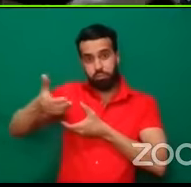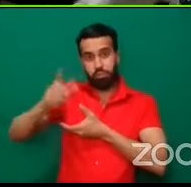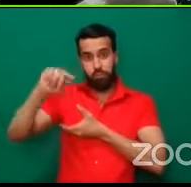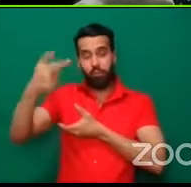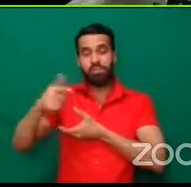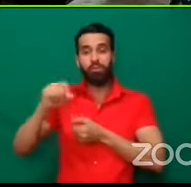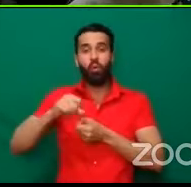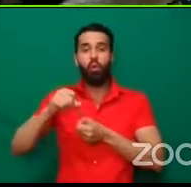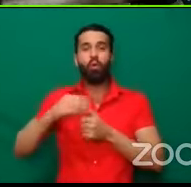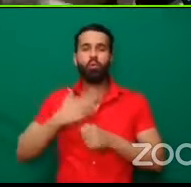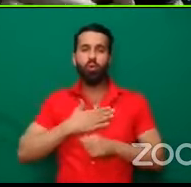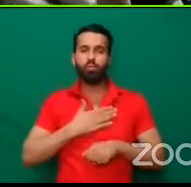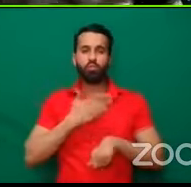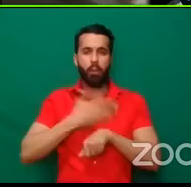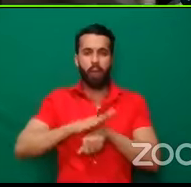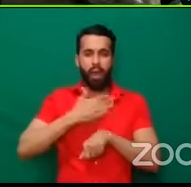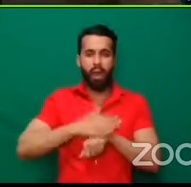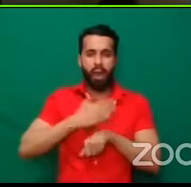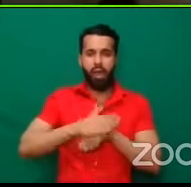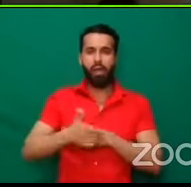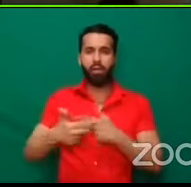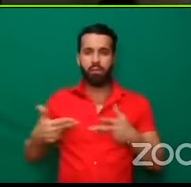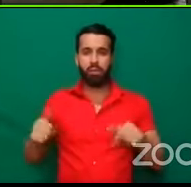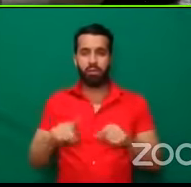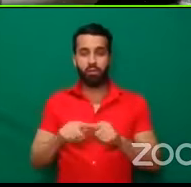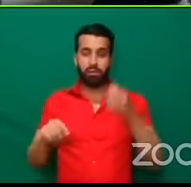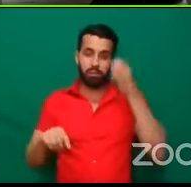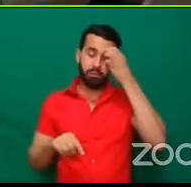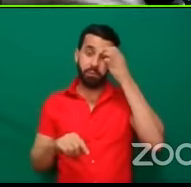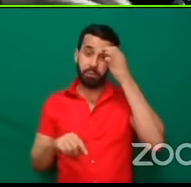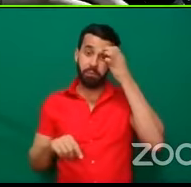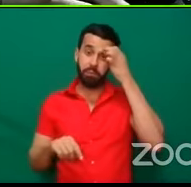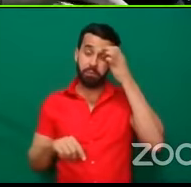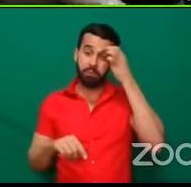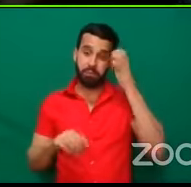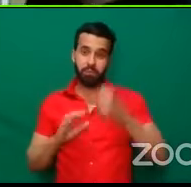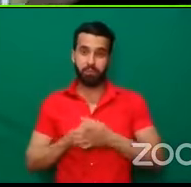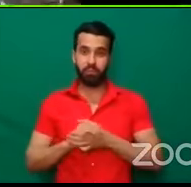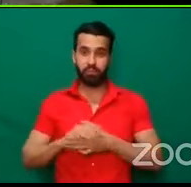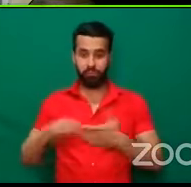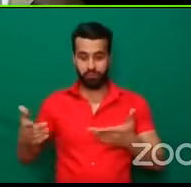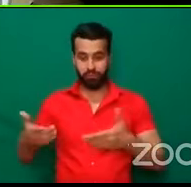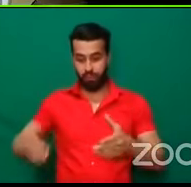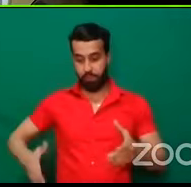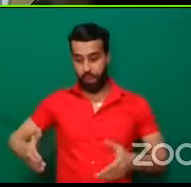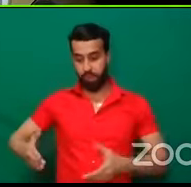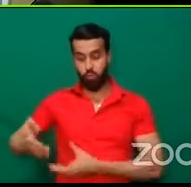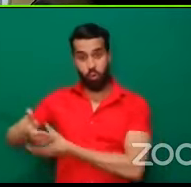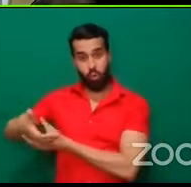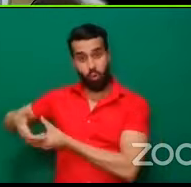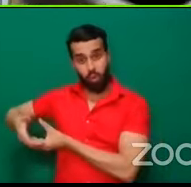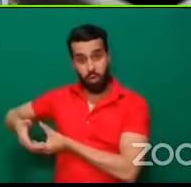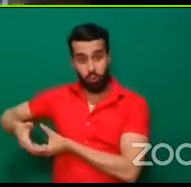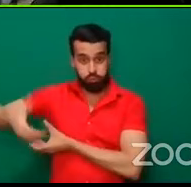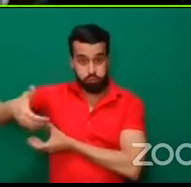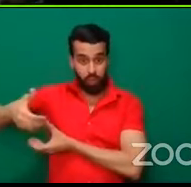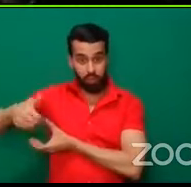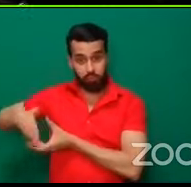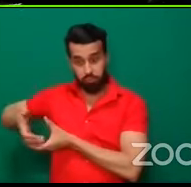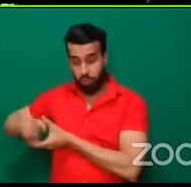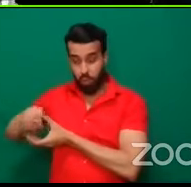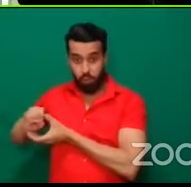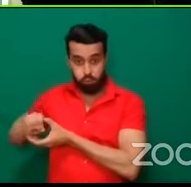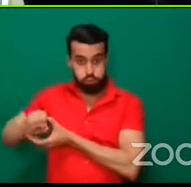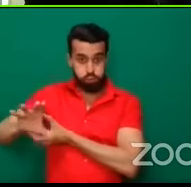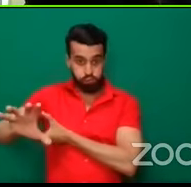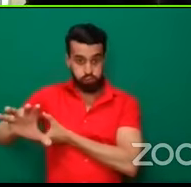uma lapidada na pós, assim. Então, instalei um canhão no braço do robô e ele lançava um foguete, né?